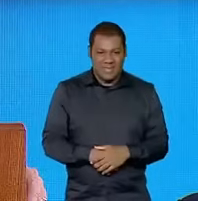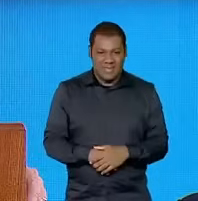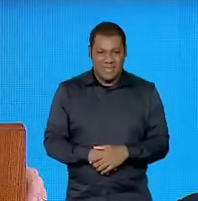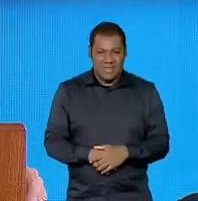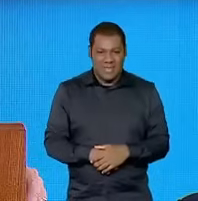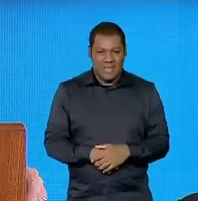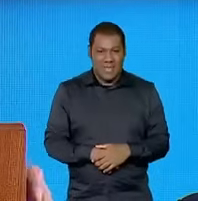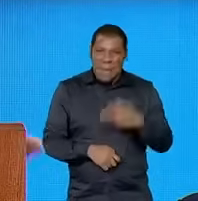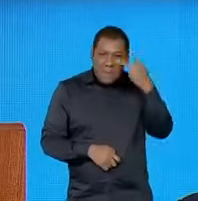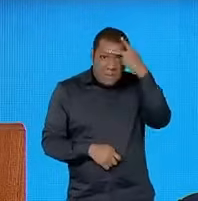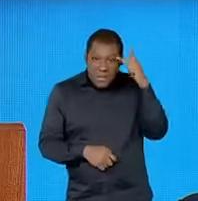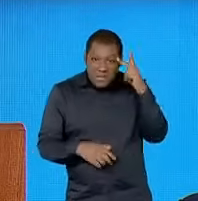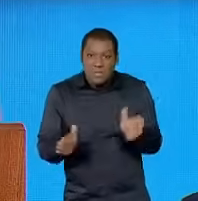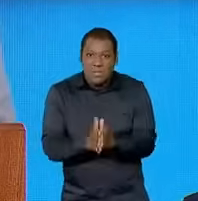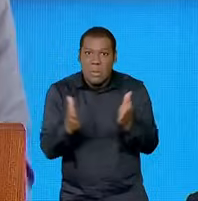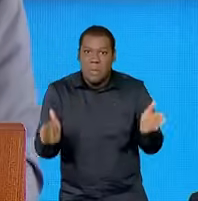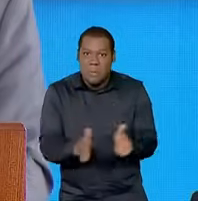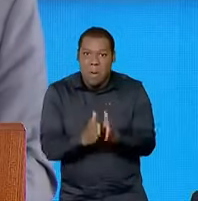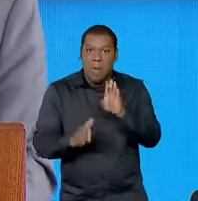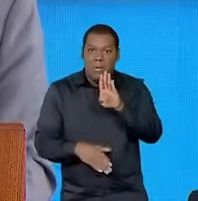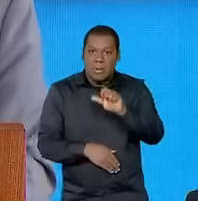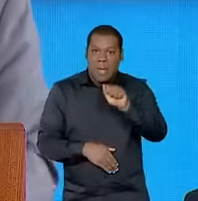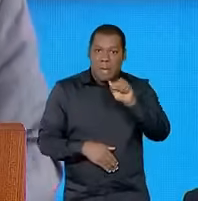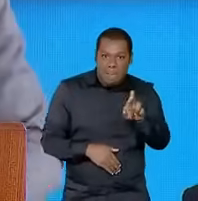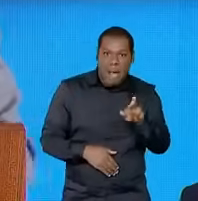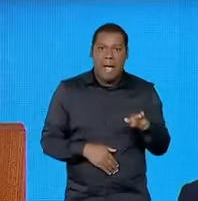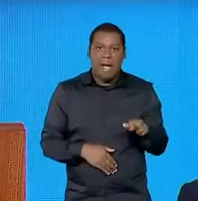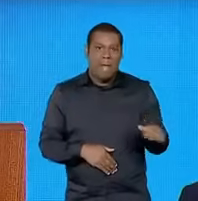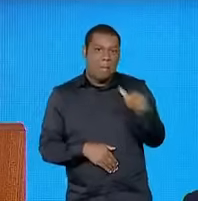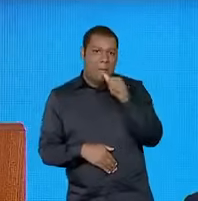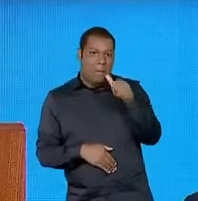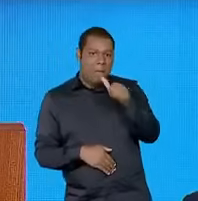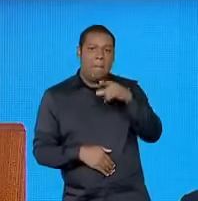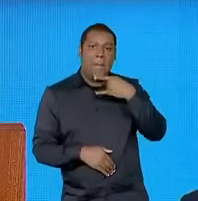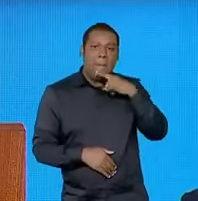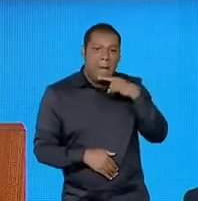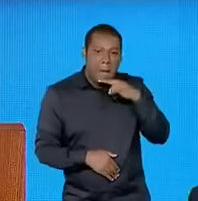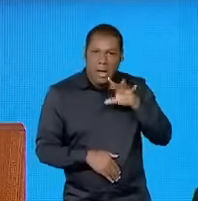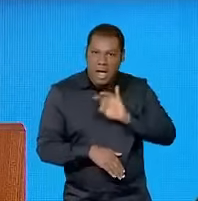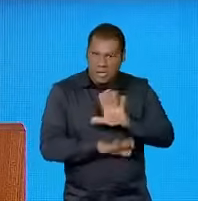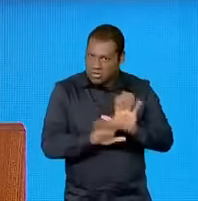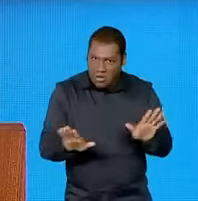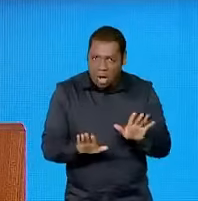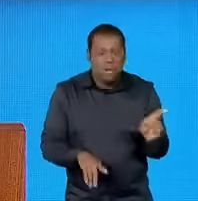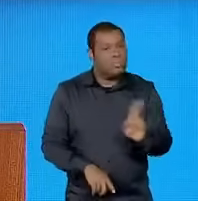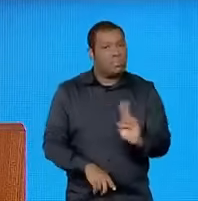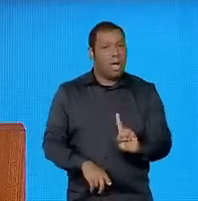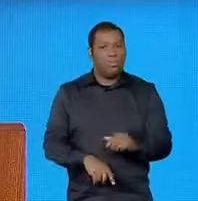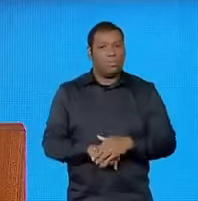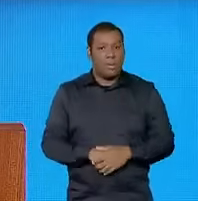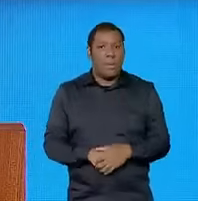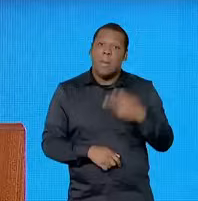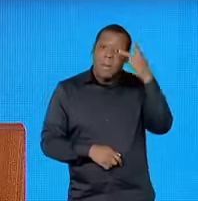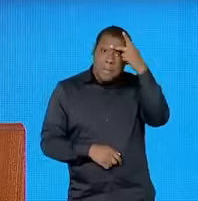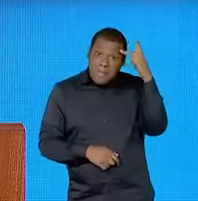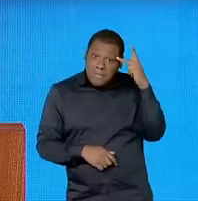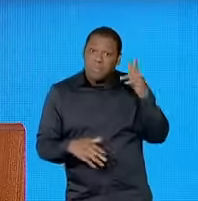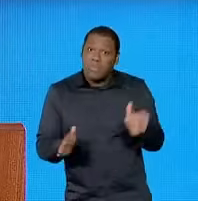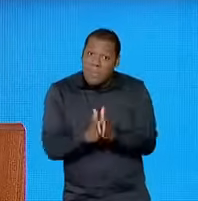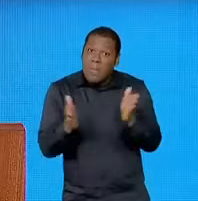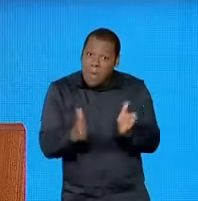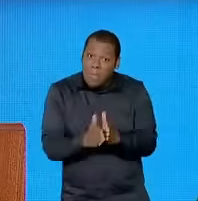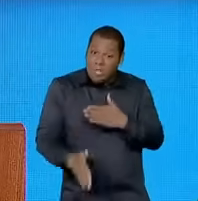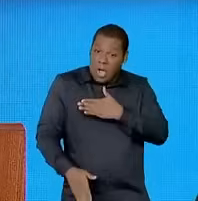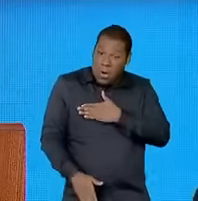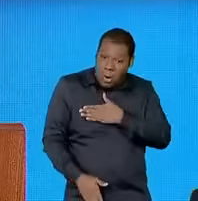joga. E quando ganha, porque quando perde a gente fica em casa para não ser glosado. Então essas casas,